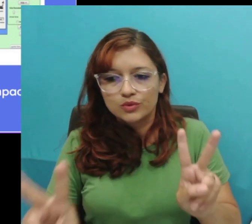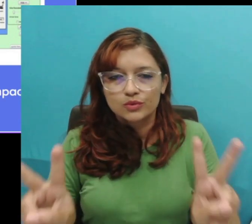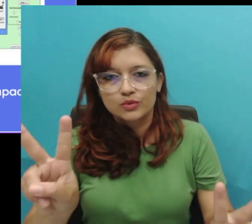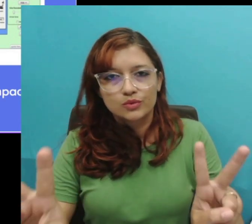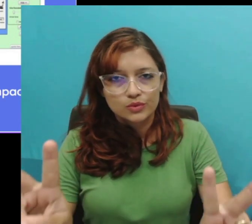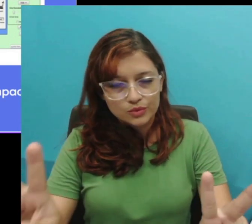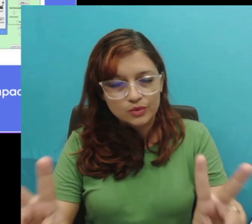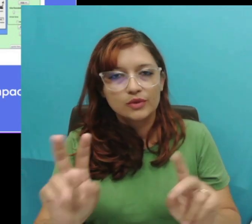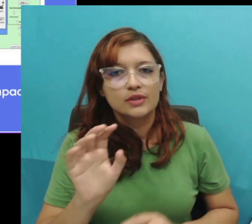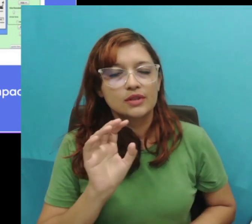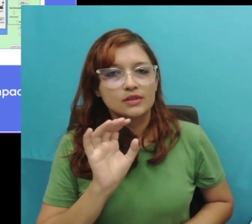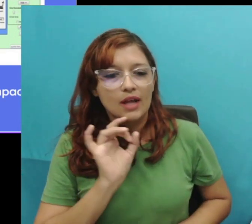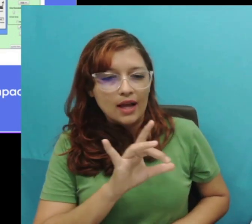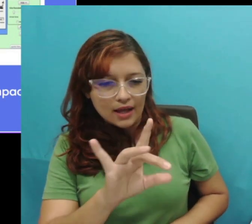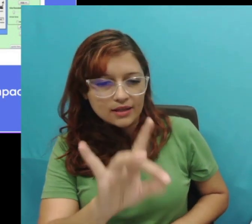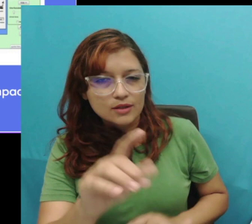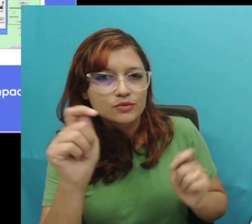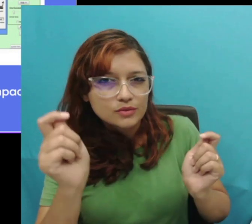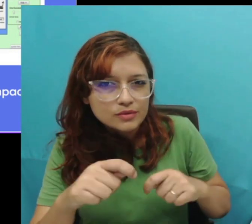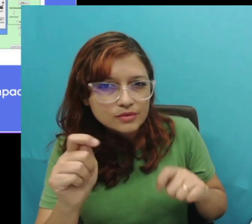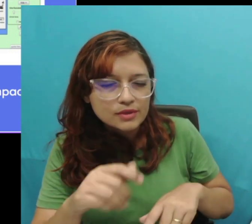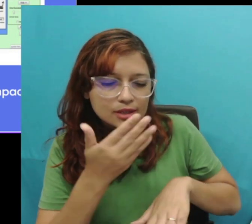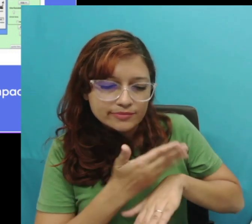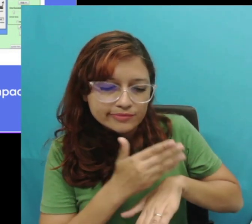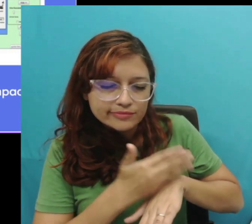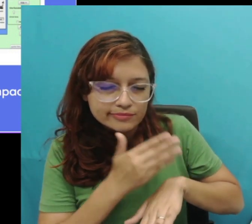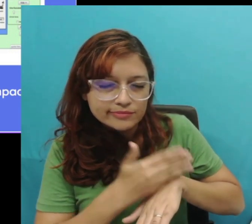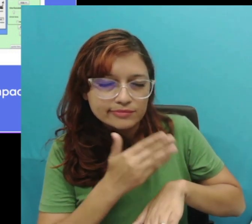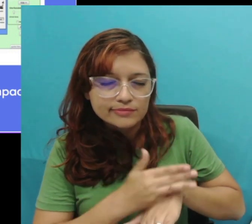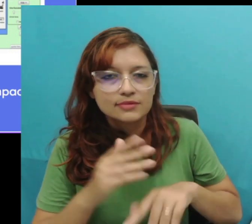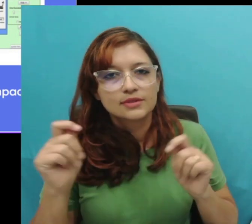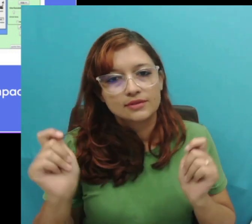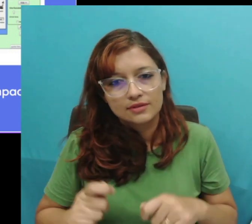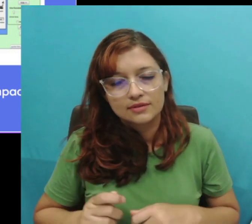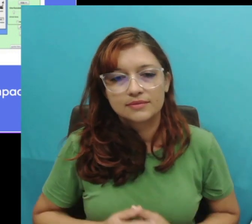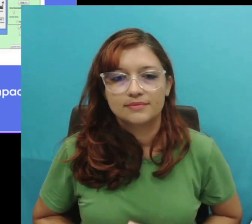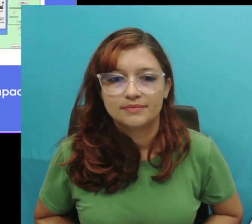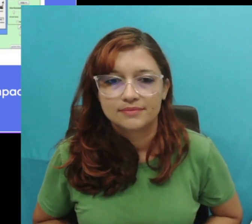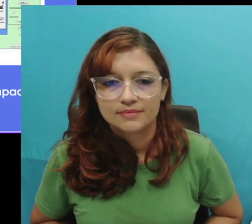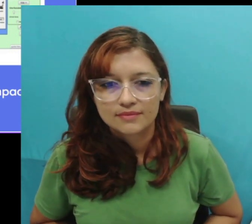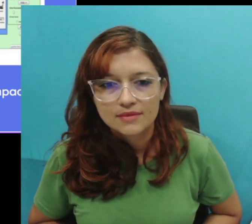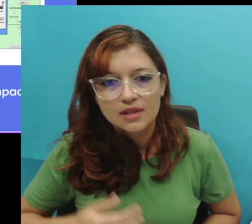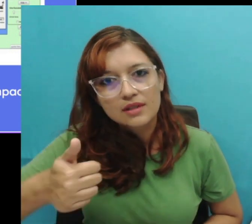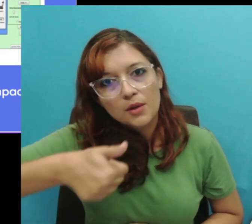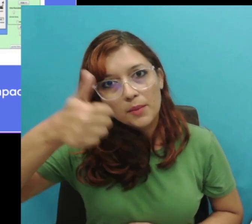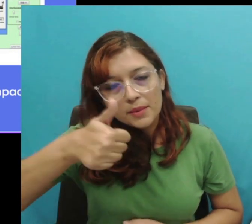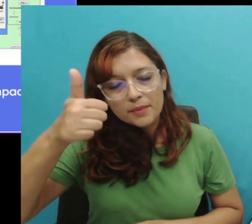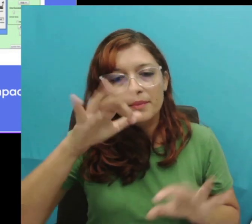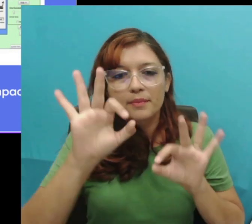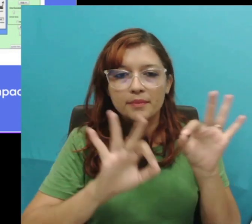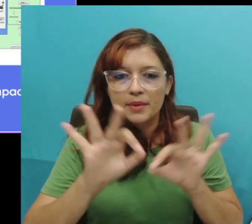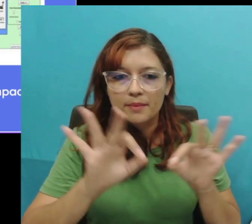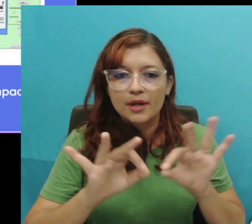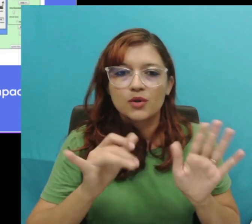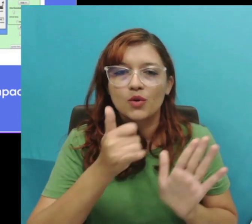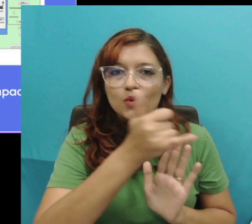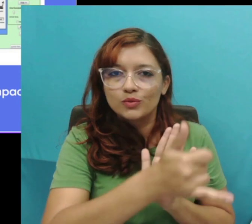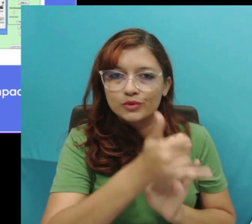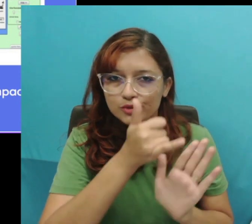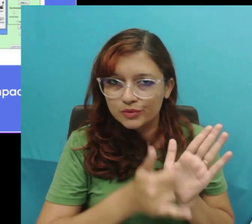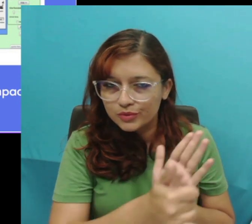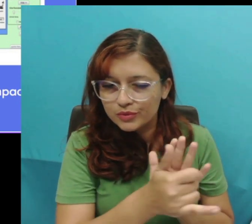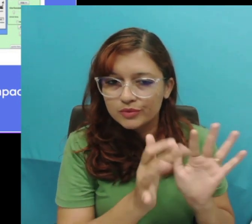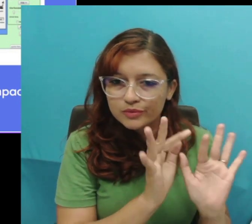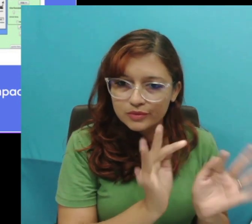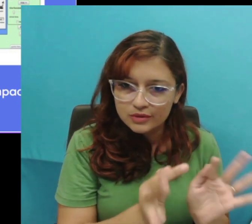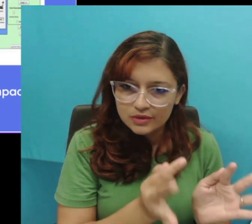e os alunos foram divididos em duplas para que todos pudessem praticar. Então, primeiro